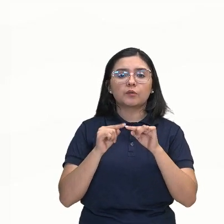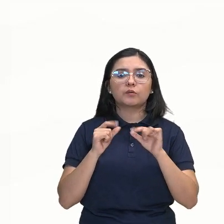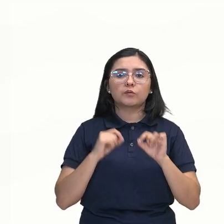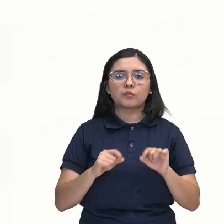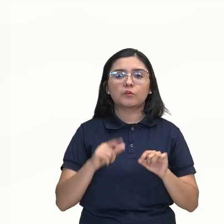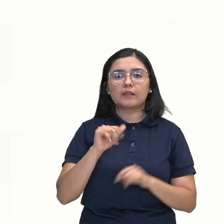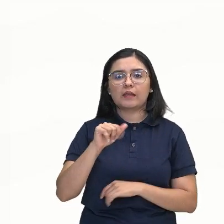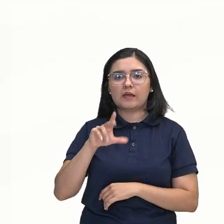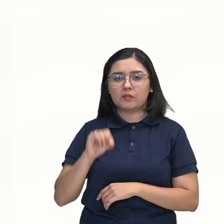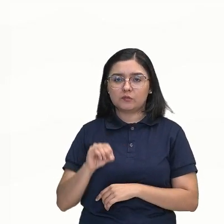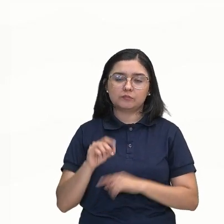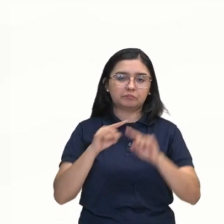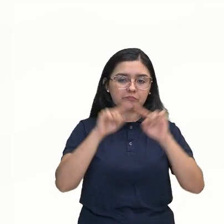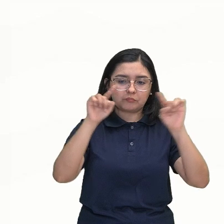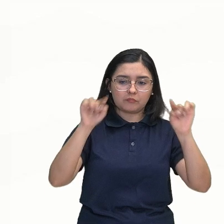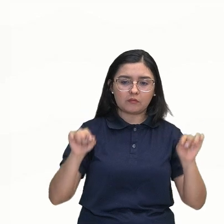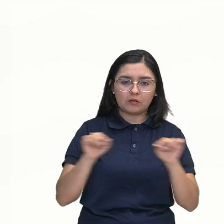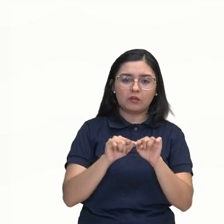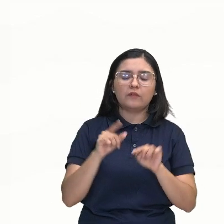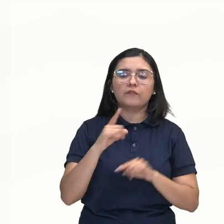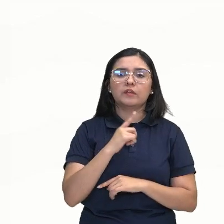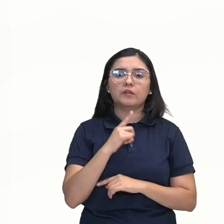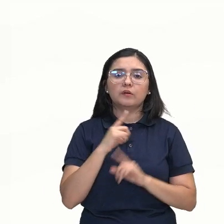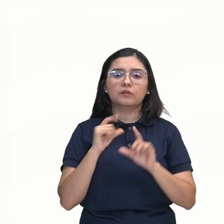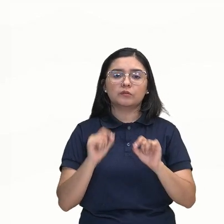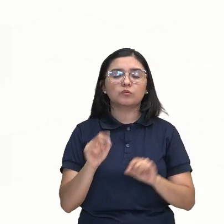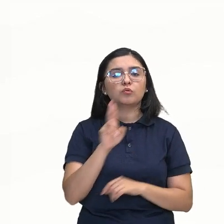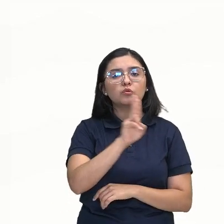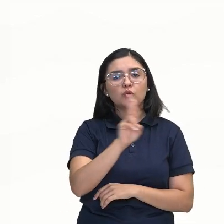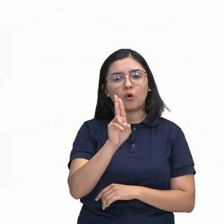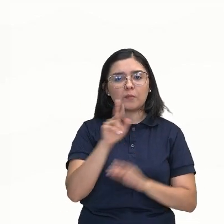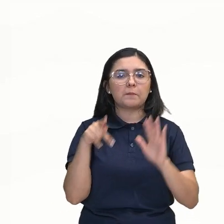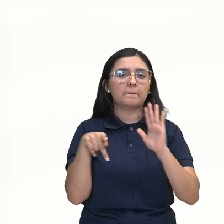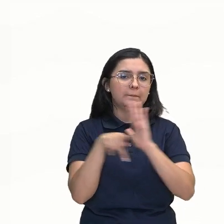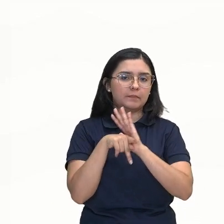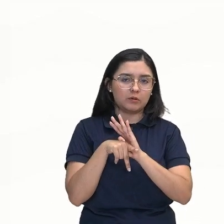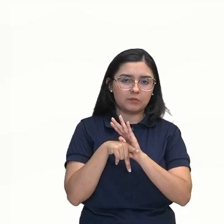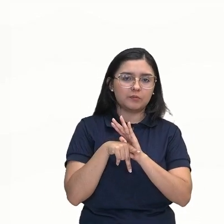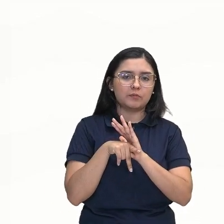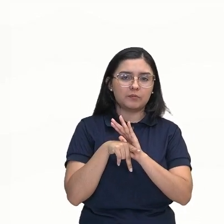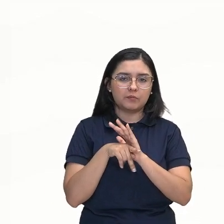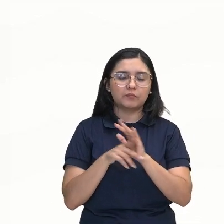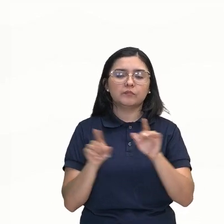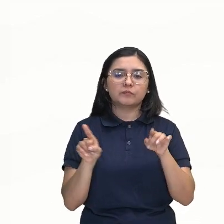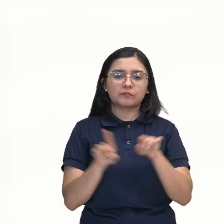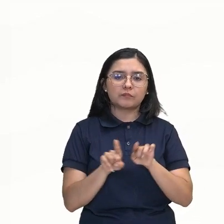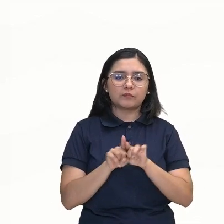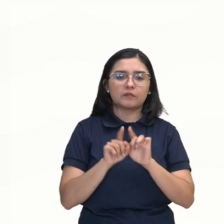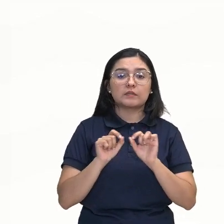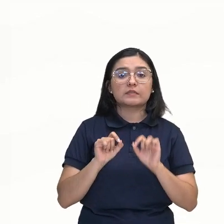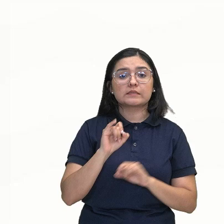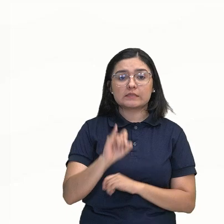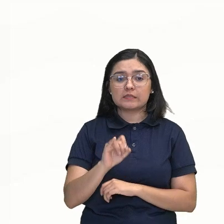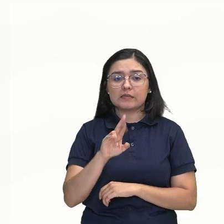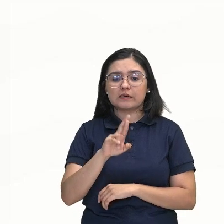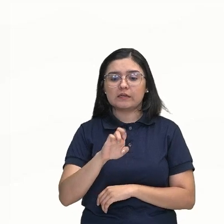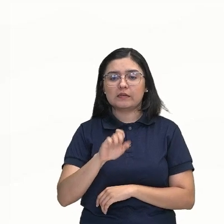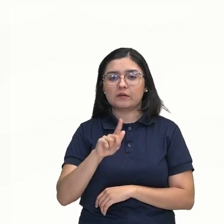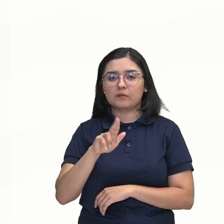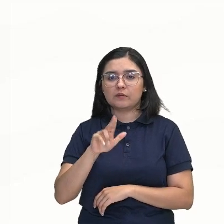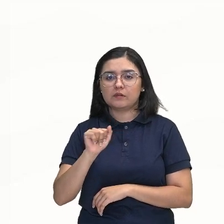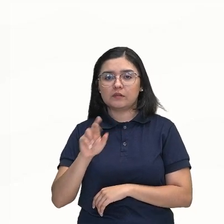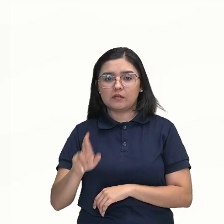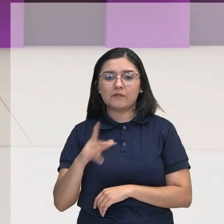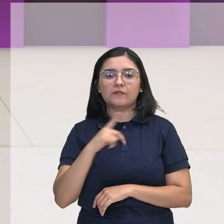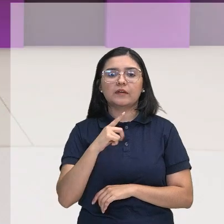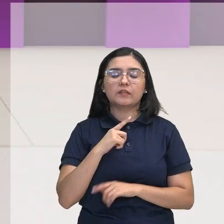lados, tá? Eles vão receber ali os seus nomezinhos, tá? E aí, se ele é regular, ele vai ter